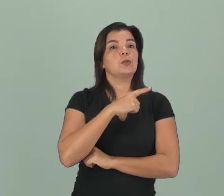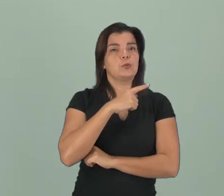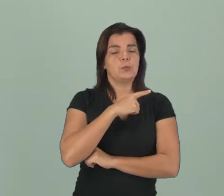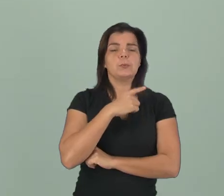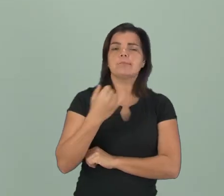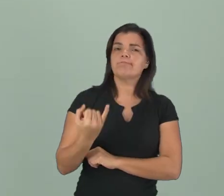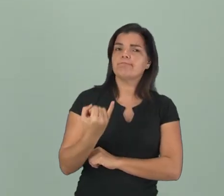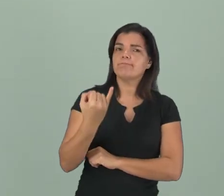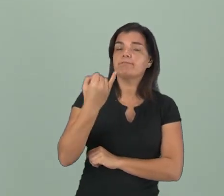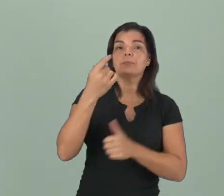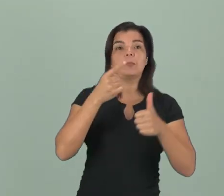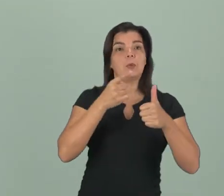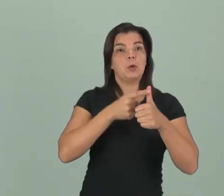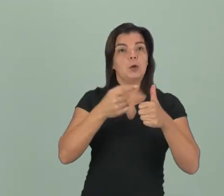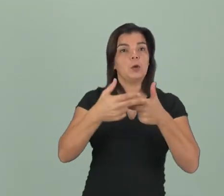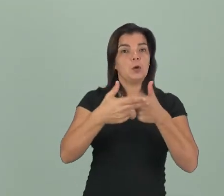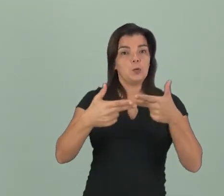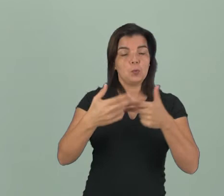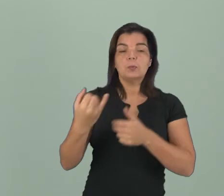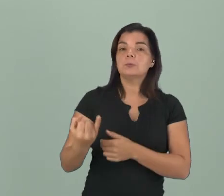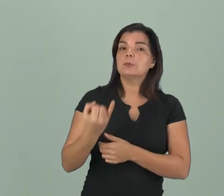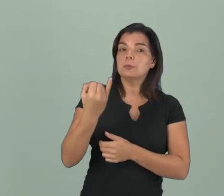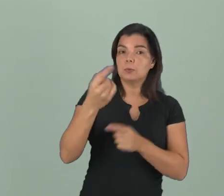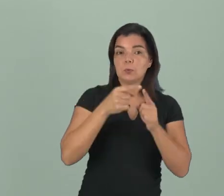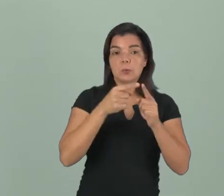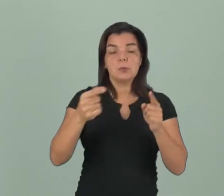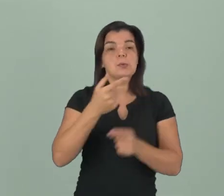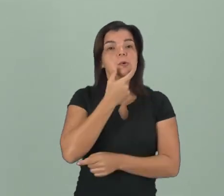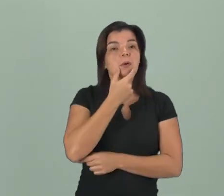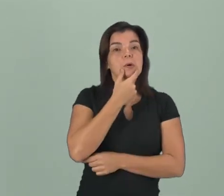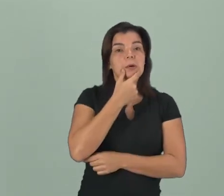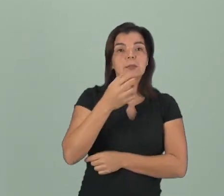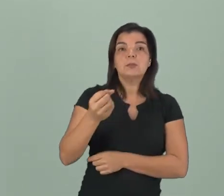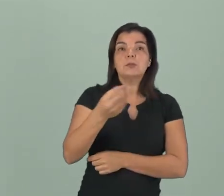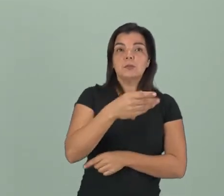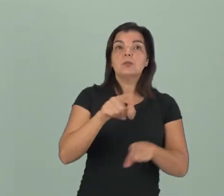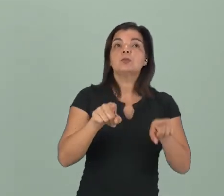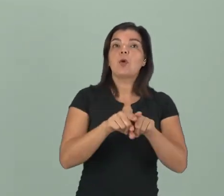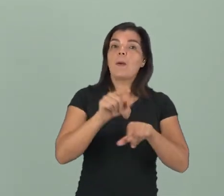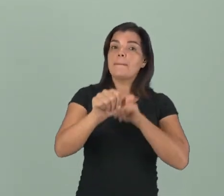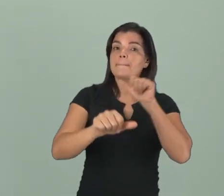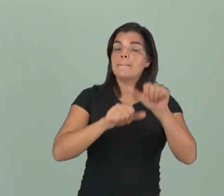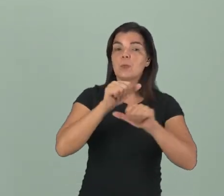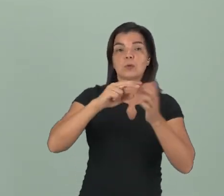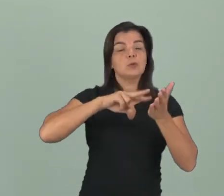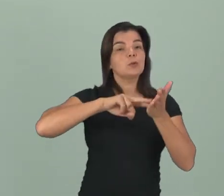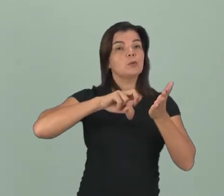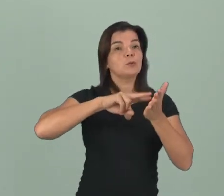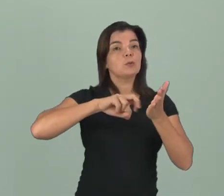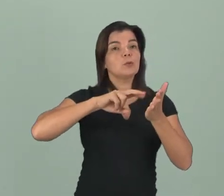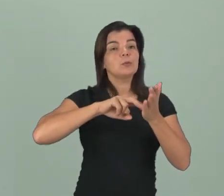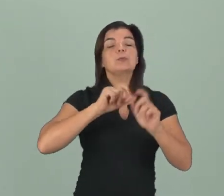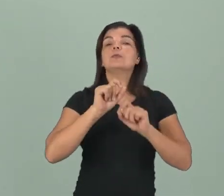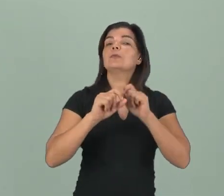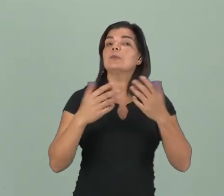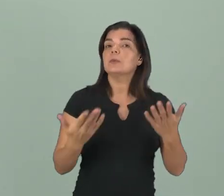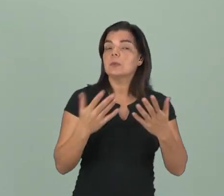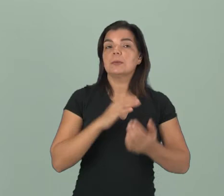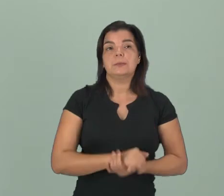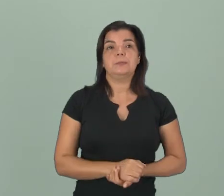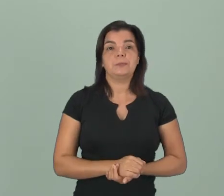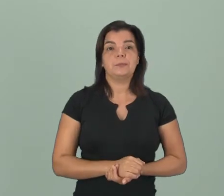muitos Marcos a primeira coisa que marcou essa fase do inglês moderno foi a grande mudança Apocalíptica a grande mudança